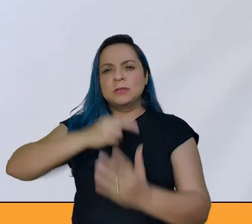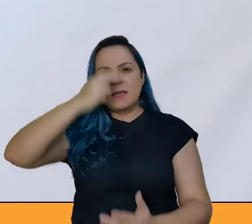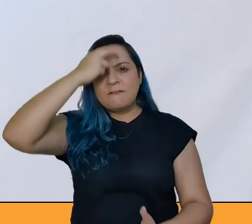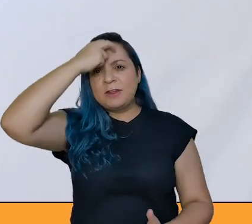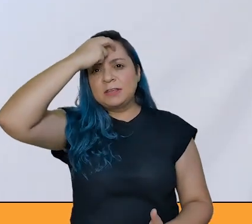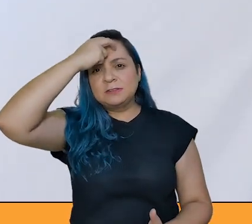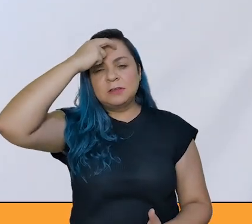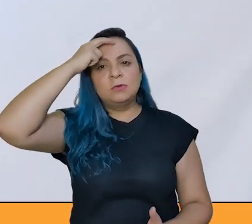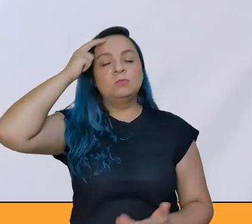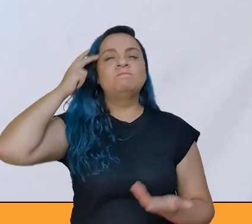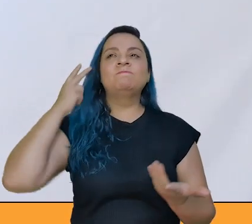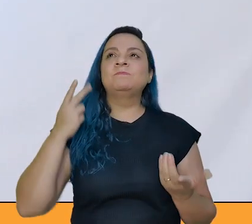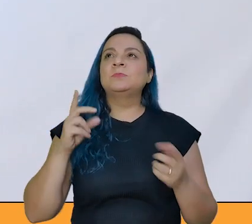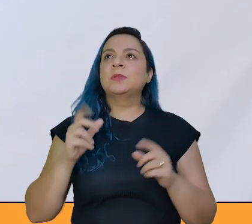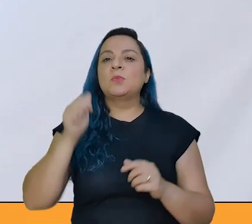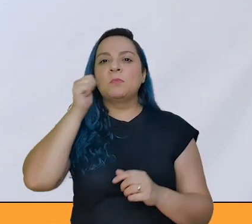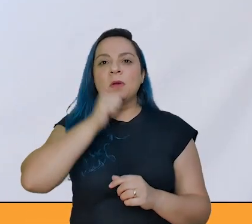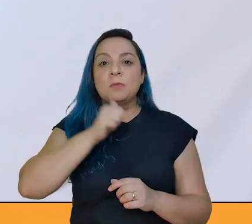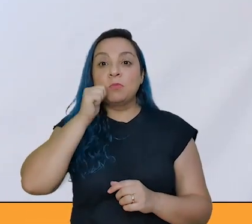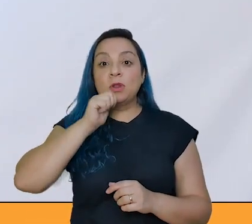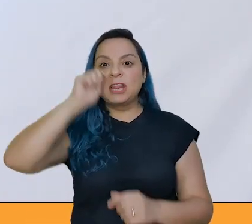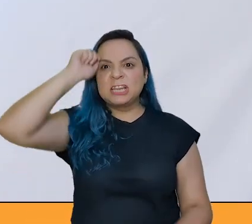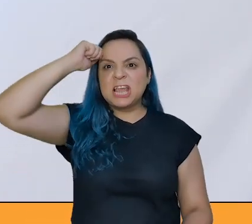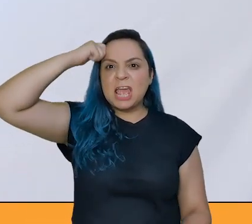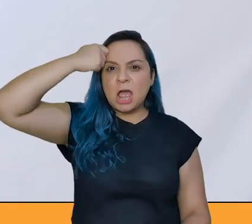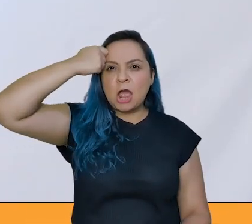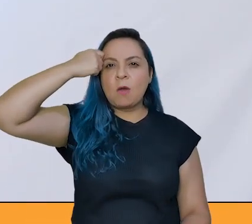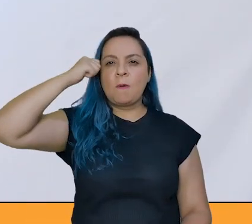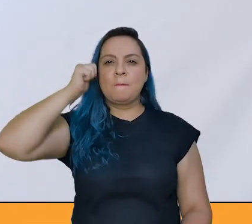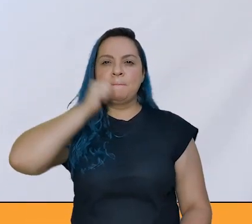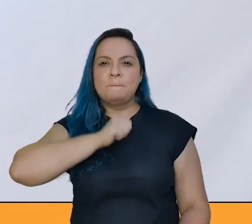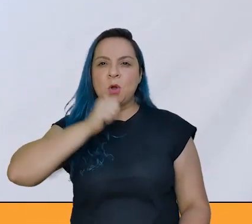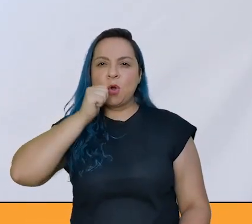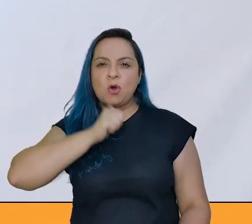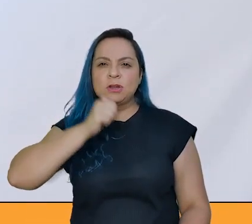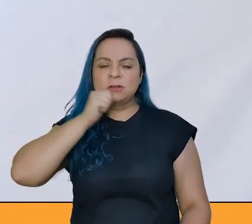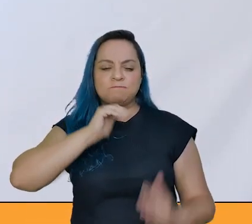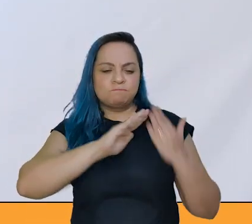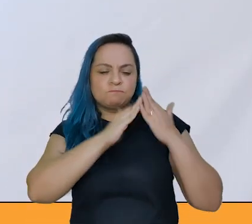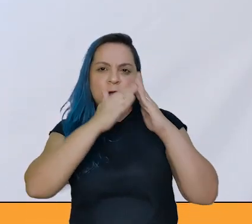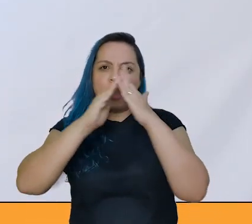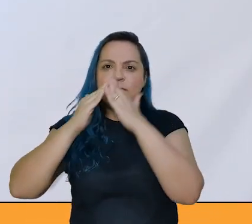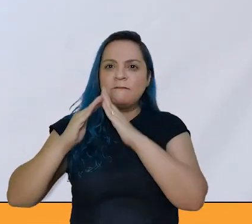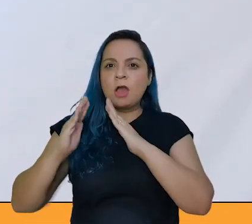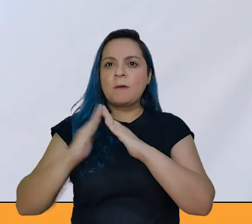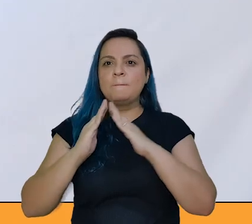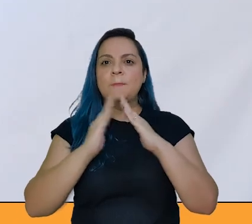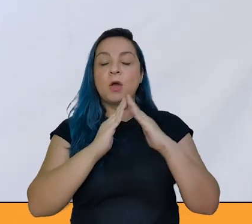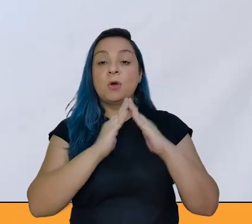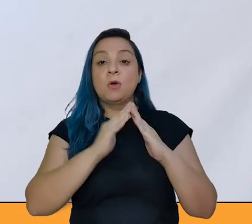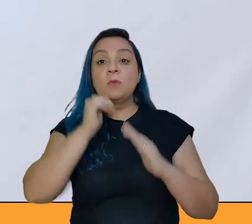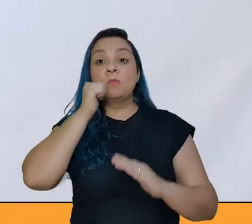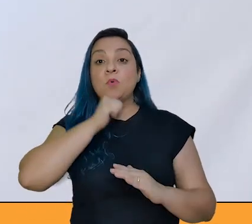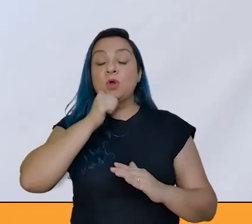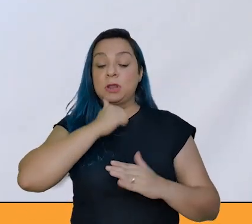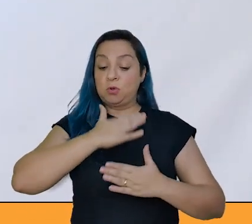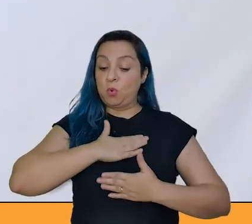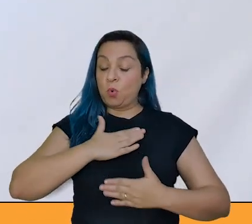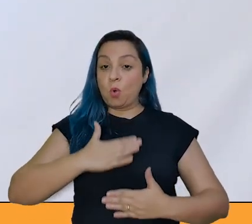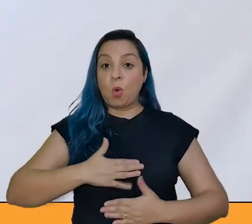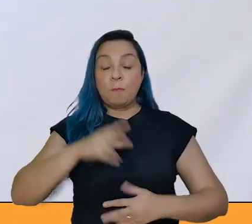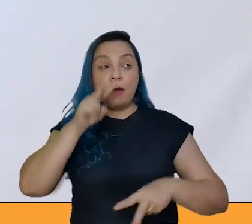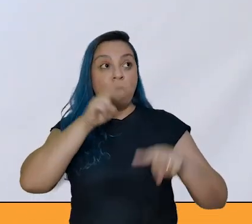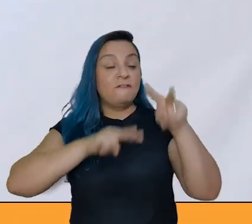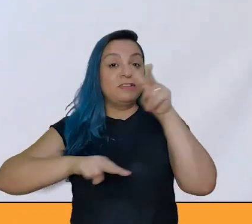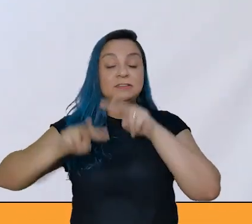reflexão enquanto uma mulher negra, uma mulher que tem origem periférica, uma mulher que não tem um corpo e nem uma